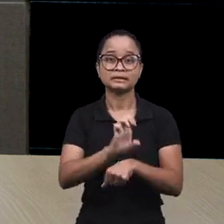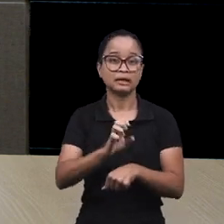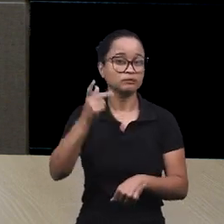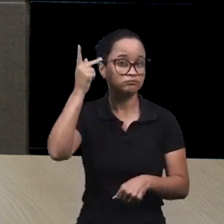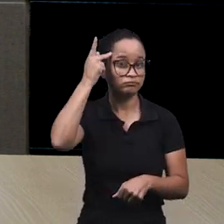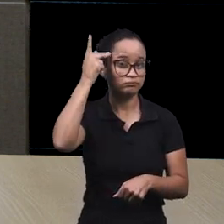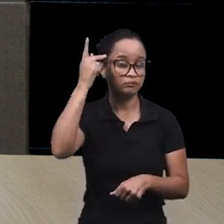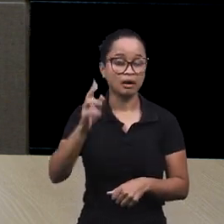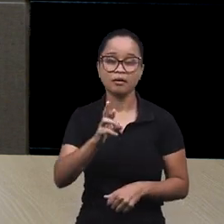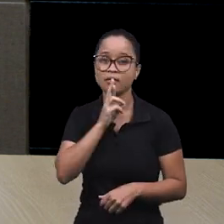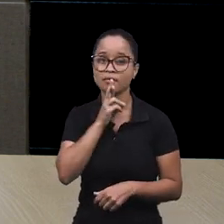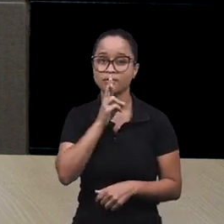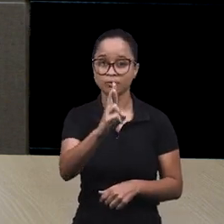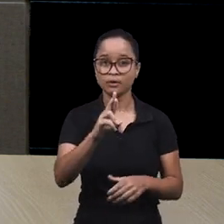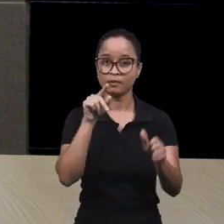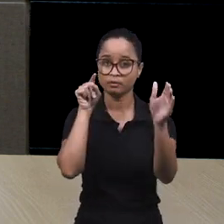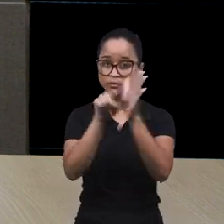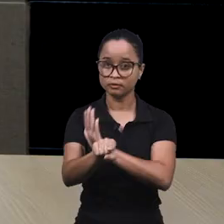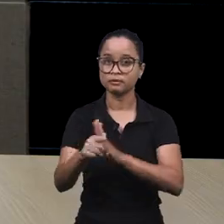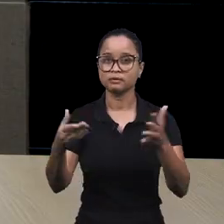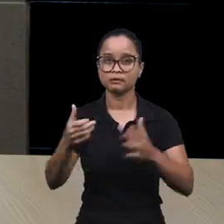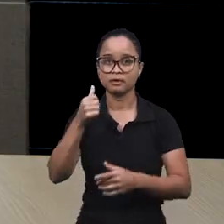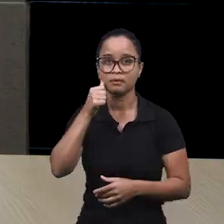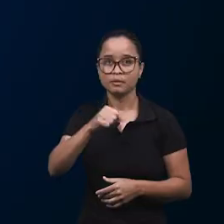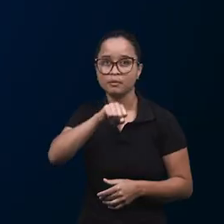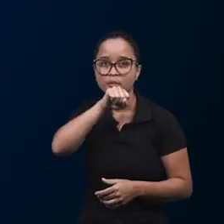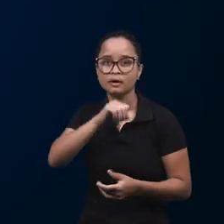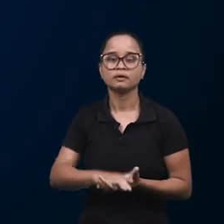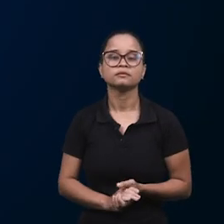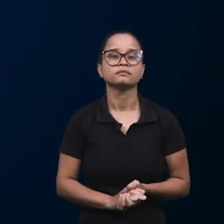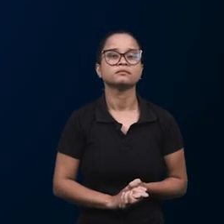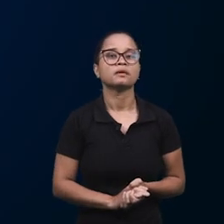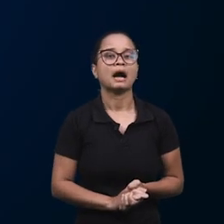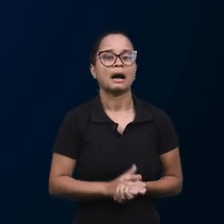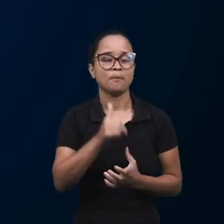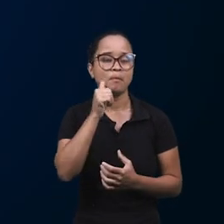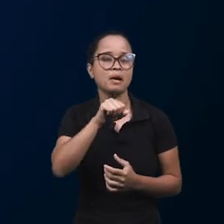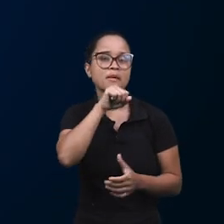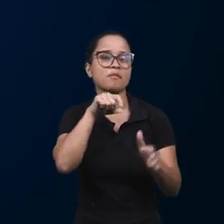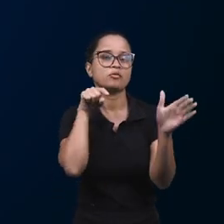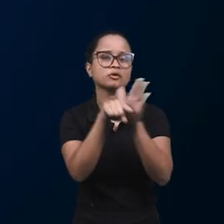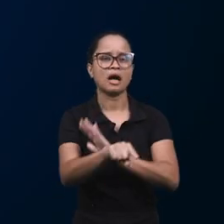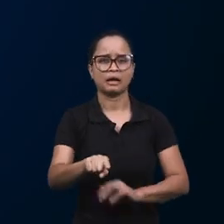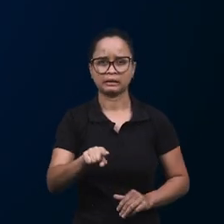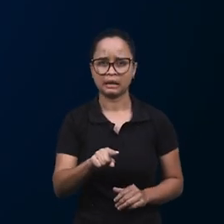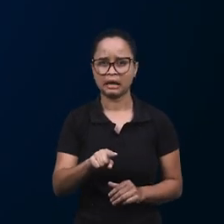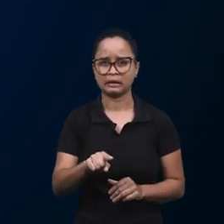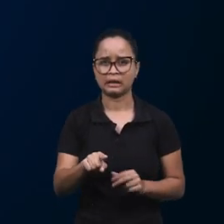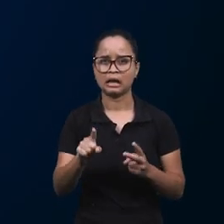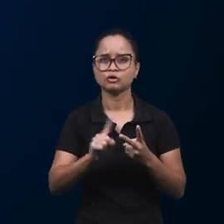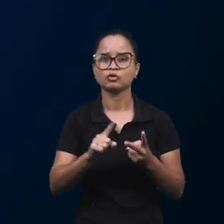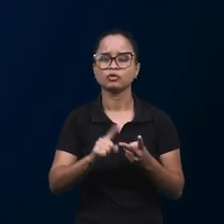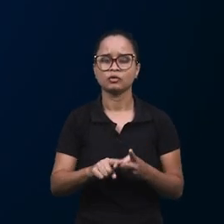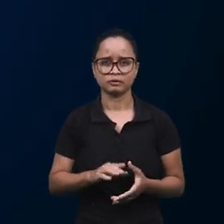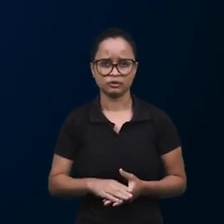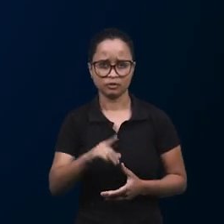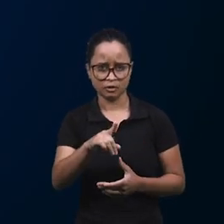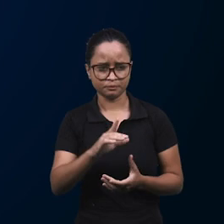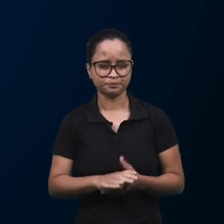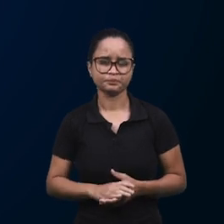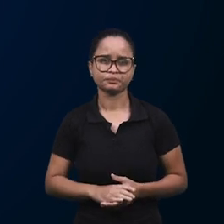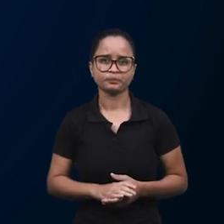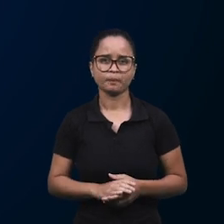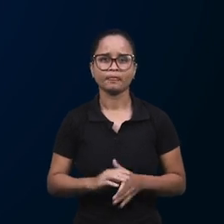vai responder a pergunta feita pela mãe. Resposta de número 2. Samuel, cite